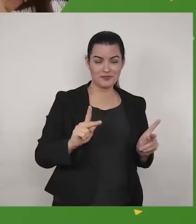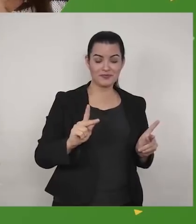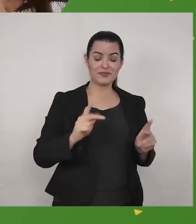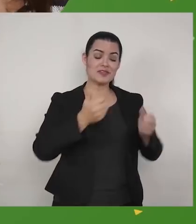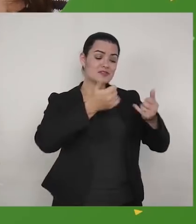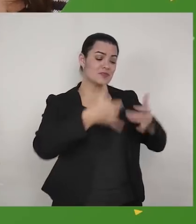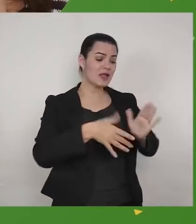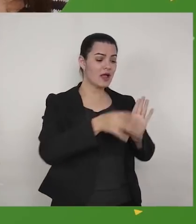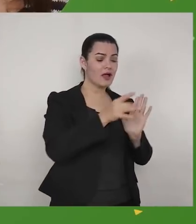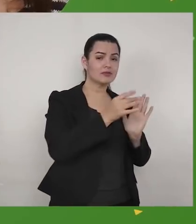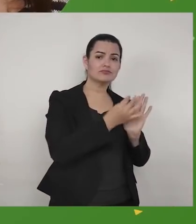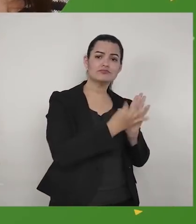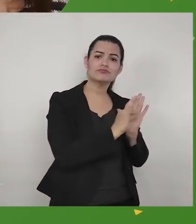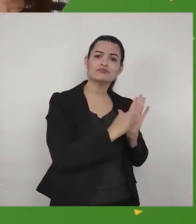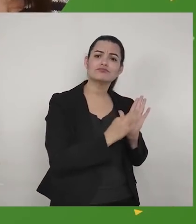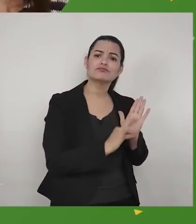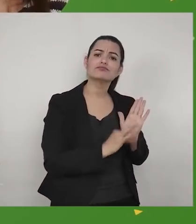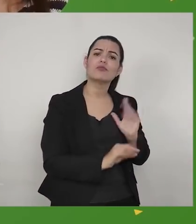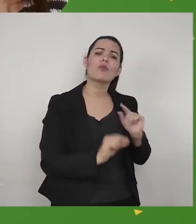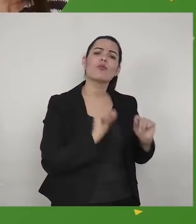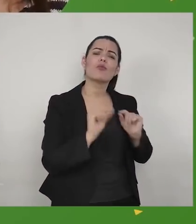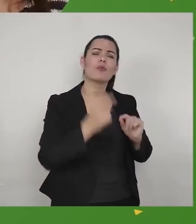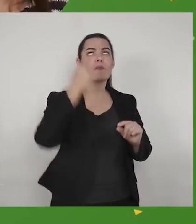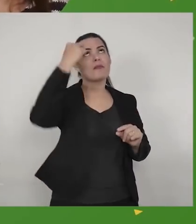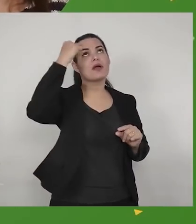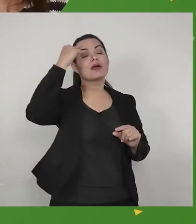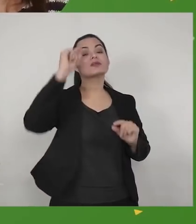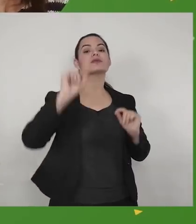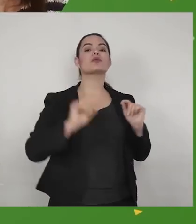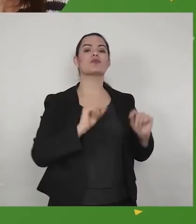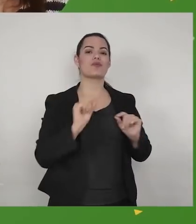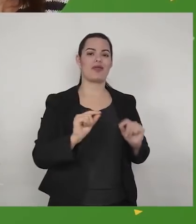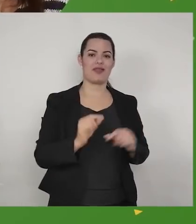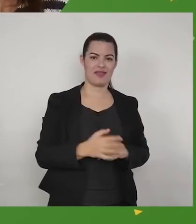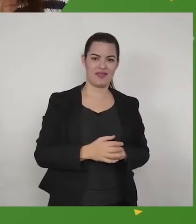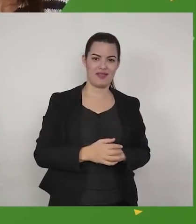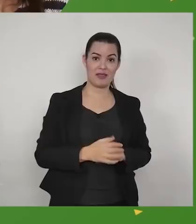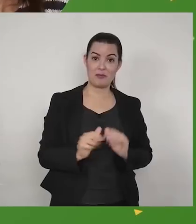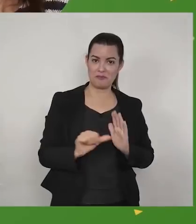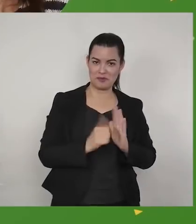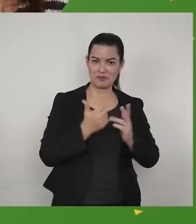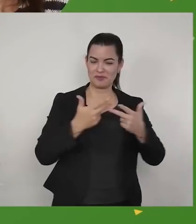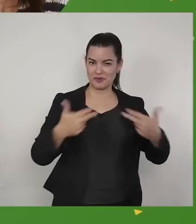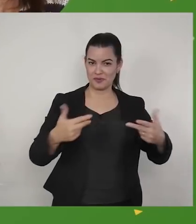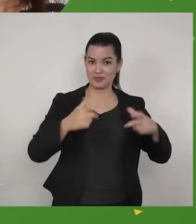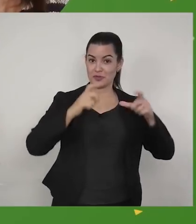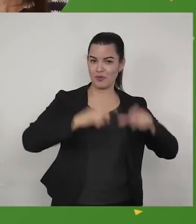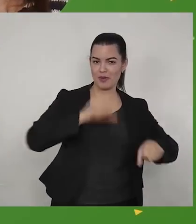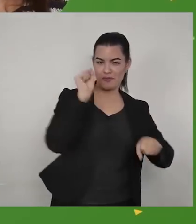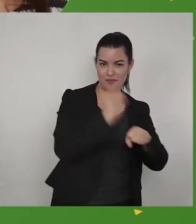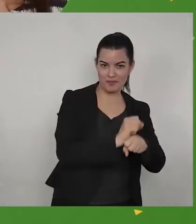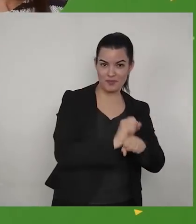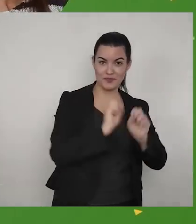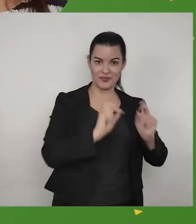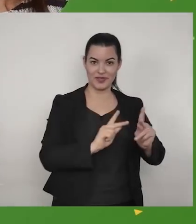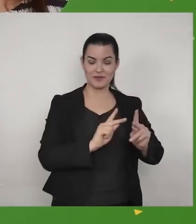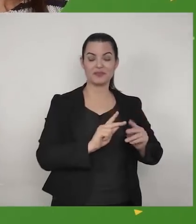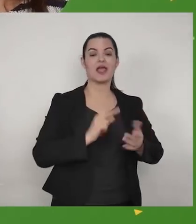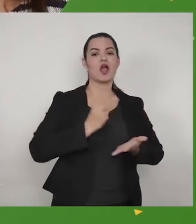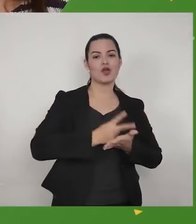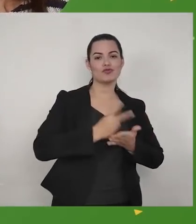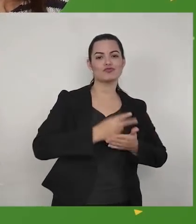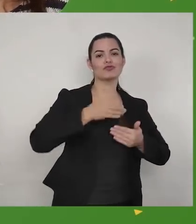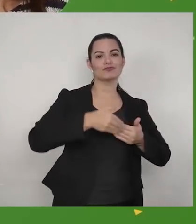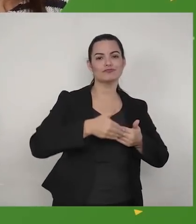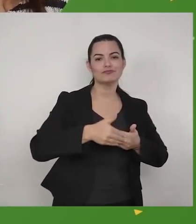você pensa, qual é a sua hipótese sobre este primeiro lugar. Aí nós vamos seguir